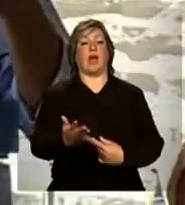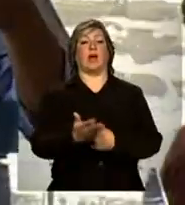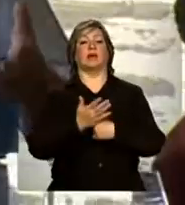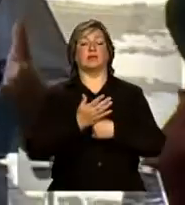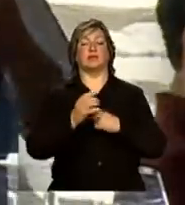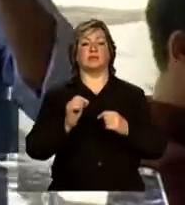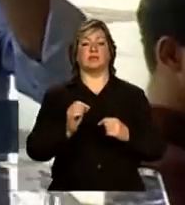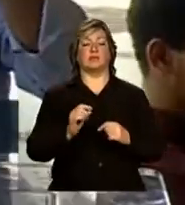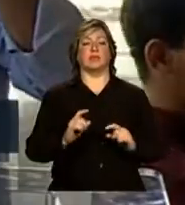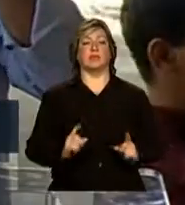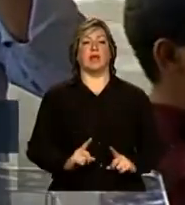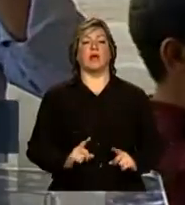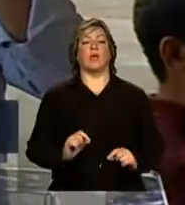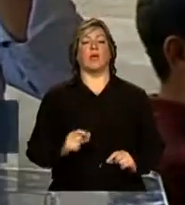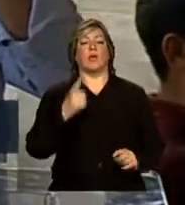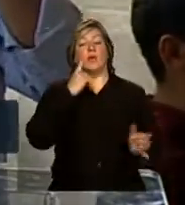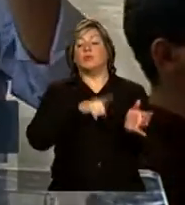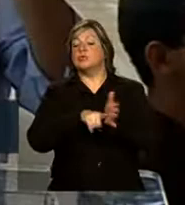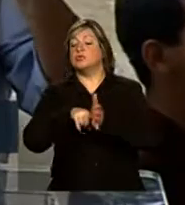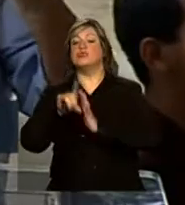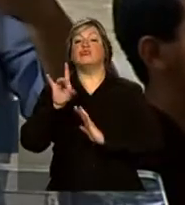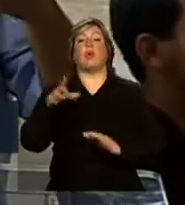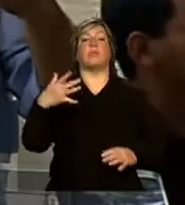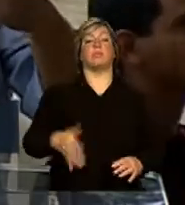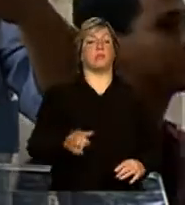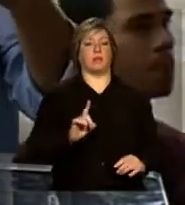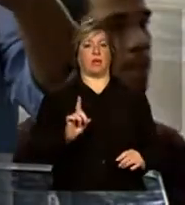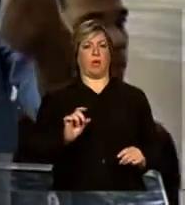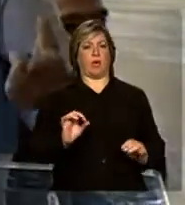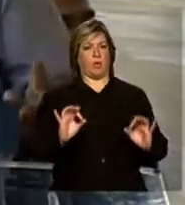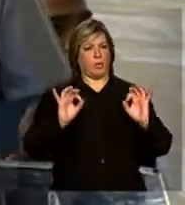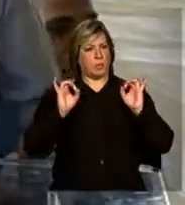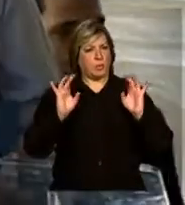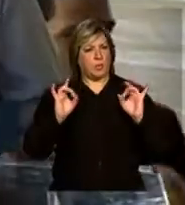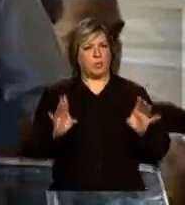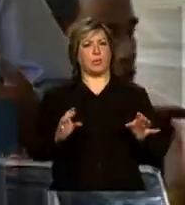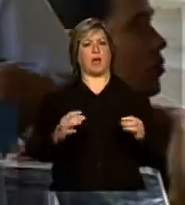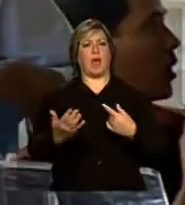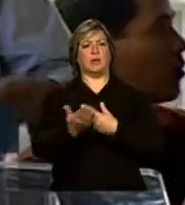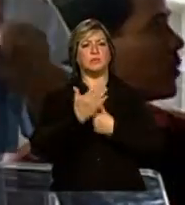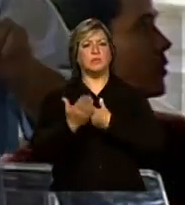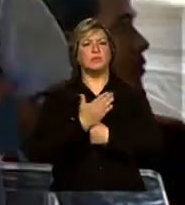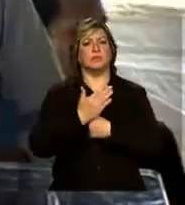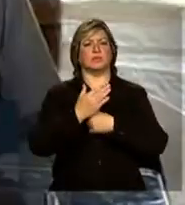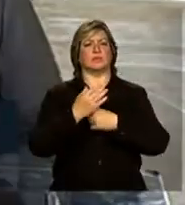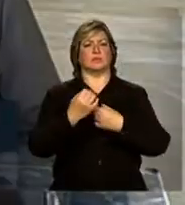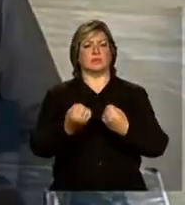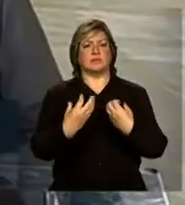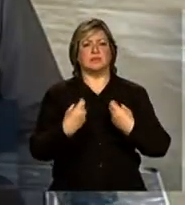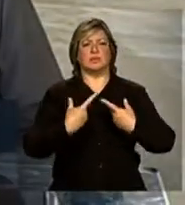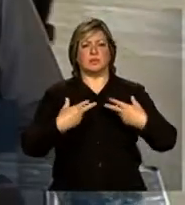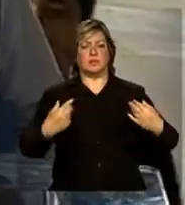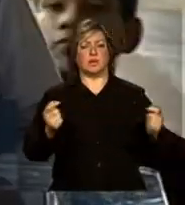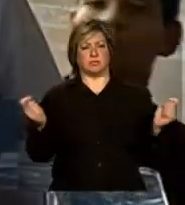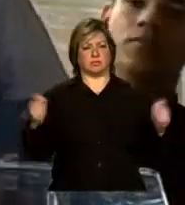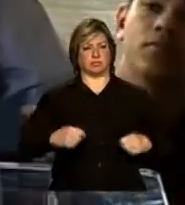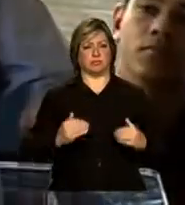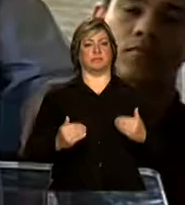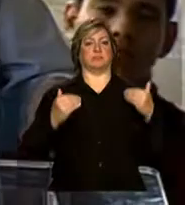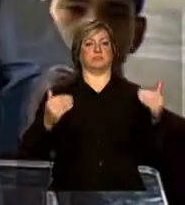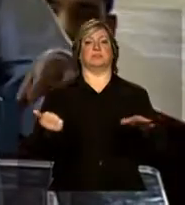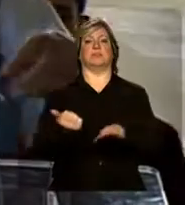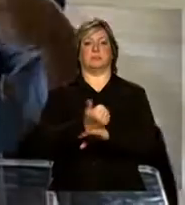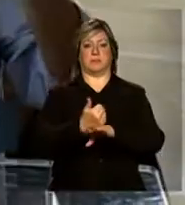inspeção puramente mas uma expressão e uma orientação continuada para que nós sejamos cada vez mais competentes